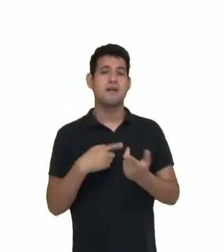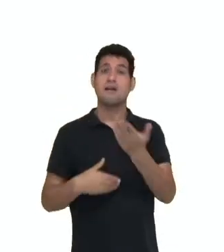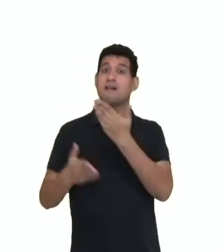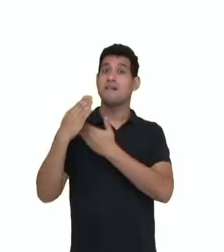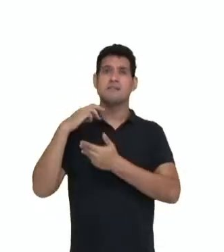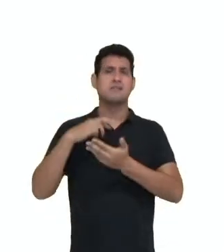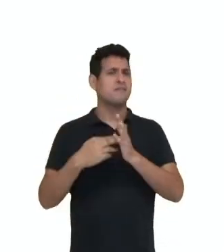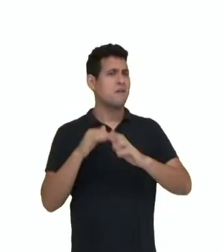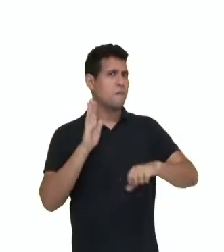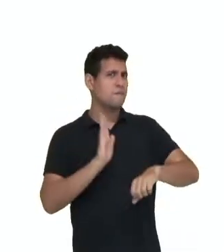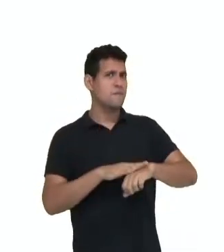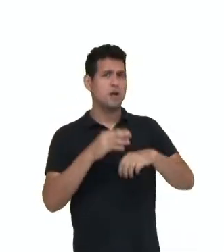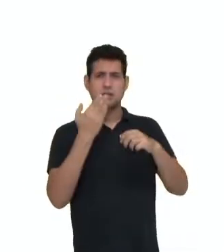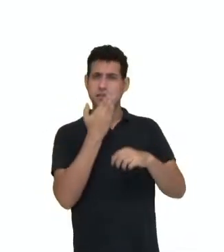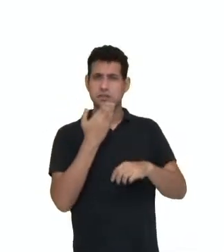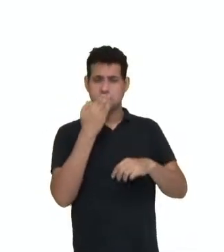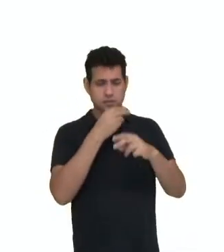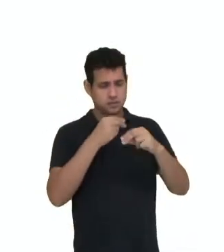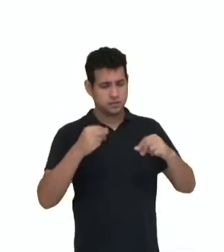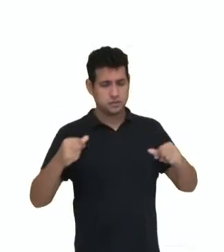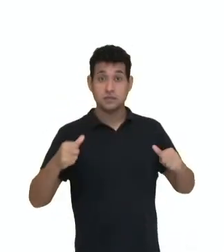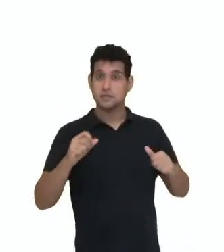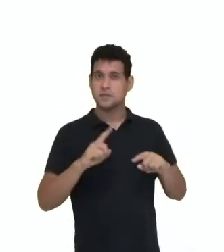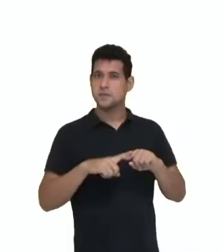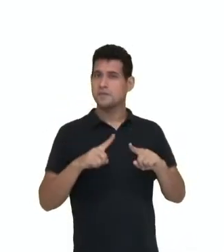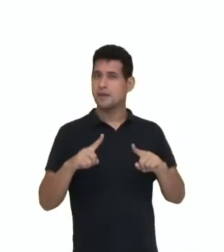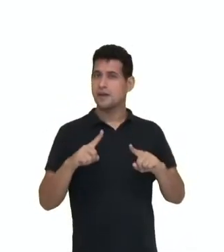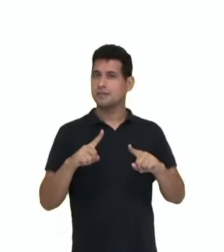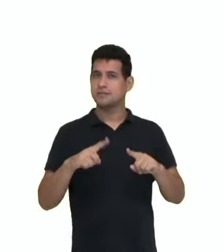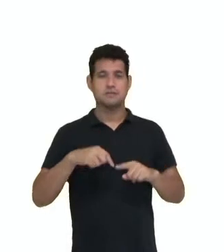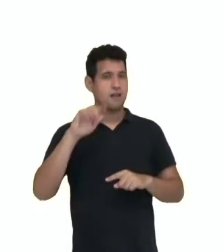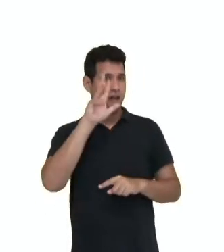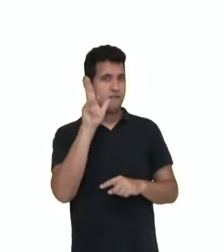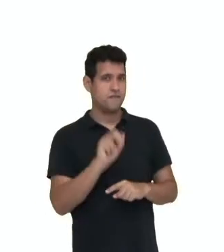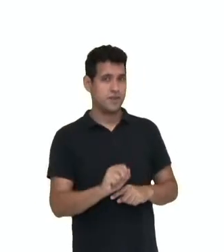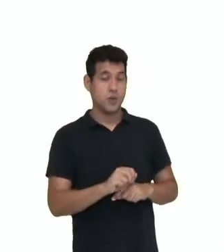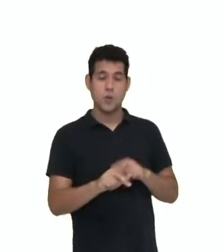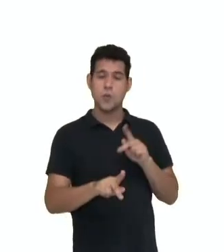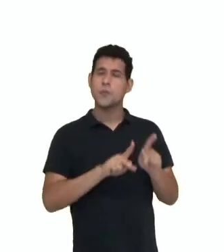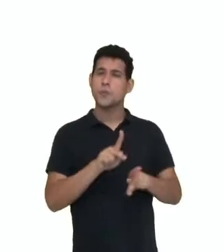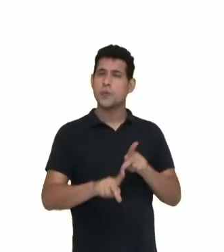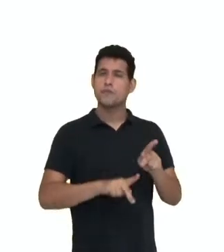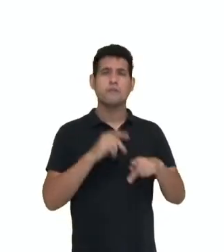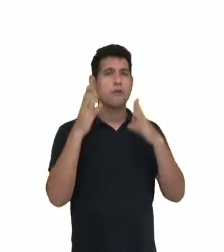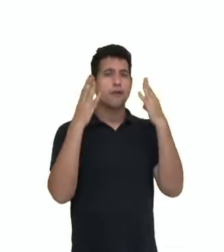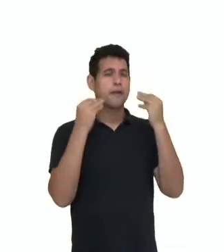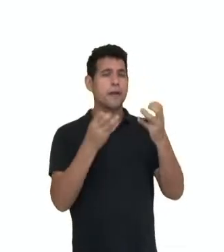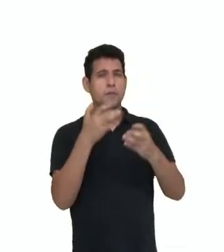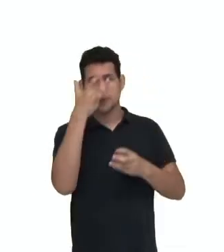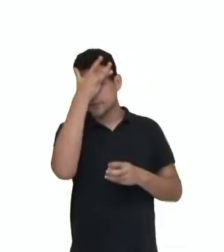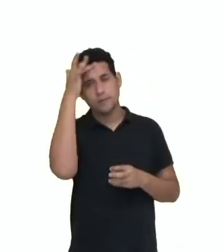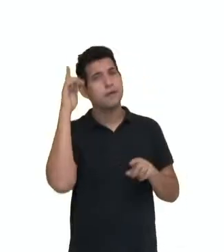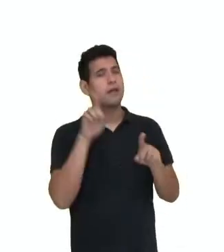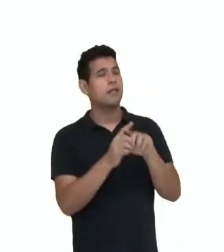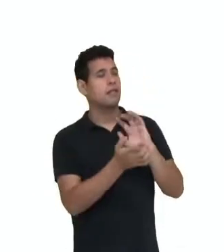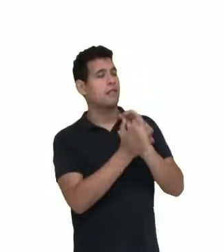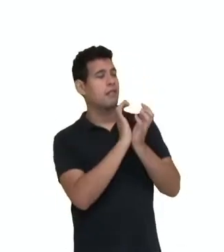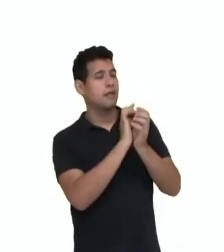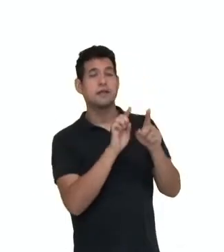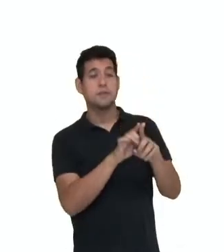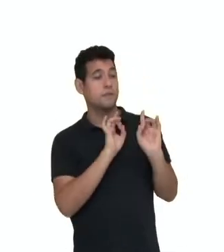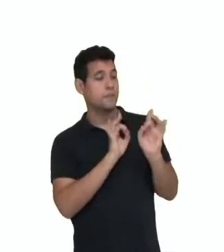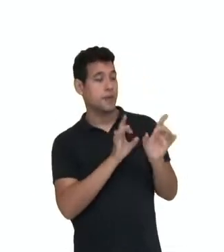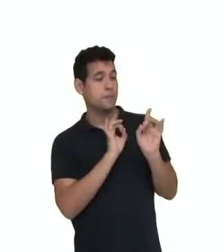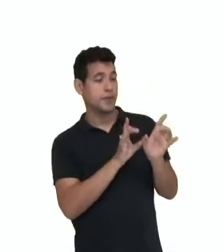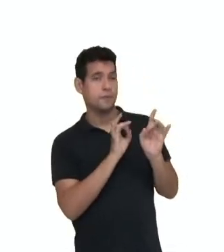o maior produtor de açúcar do mundo. Já na África, os holandeses queriam conseguir pessoas para escravizá-las e